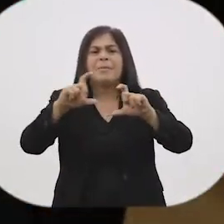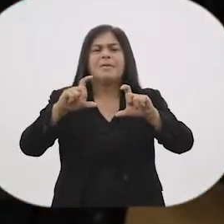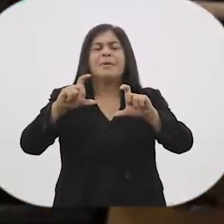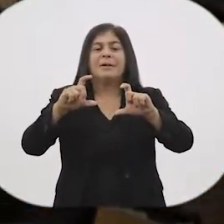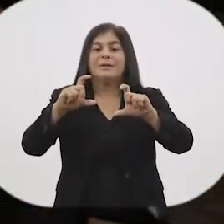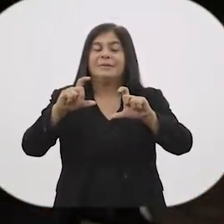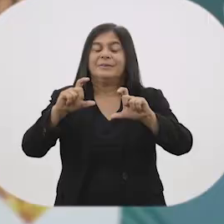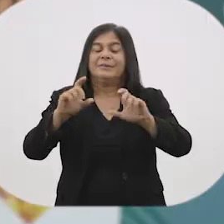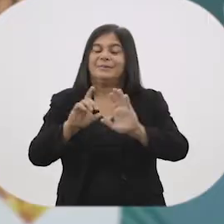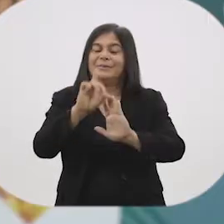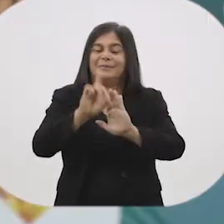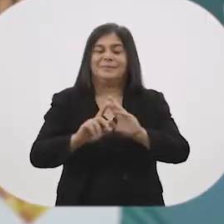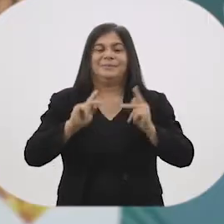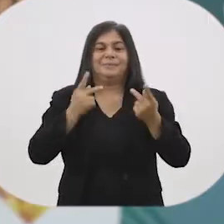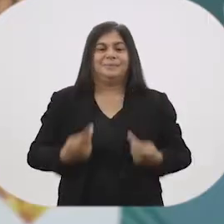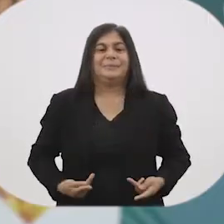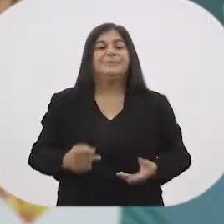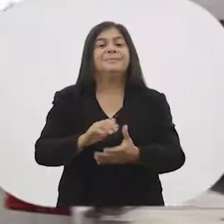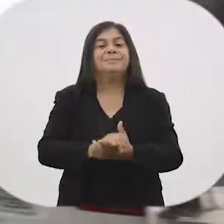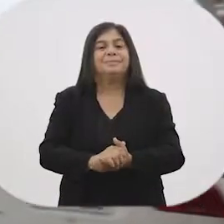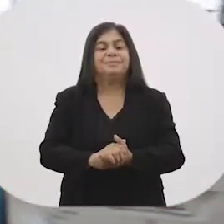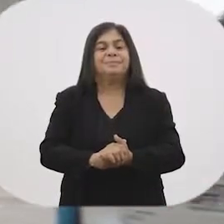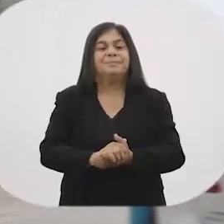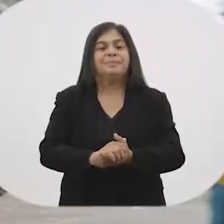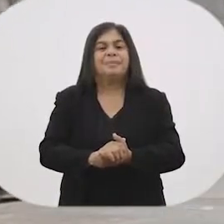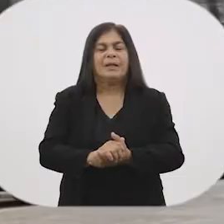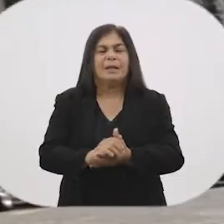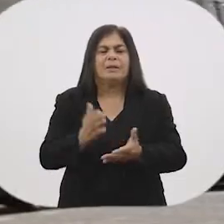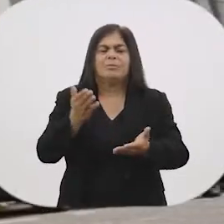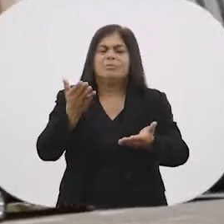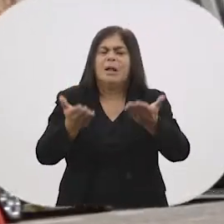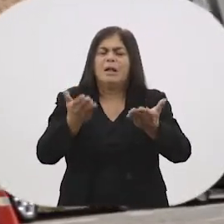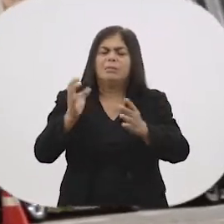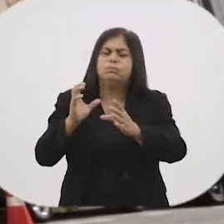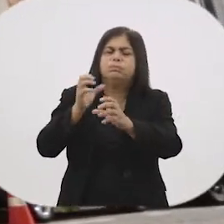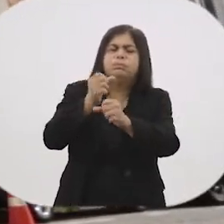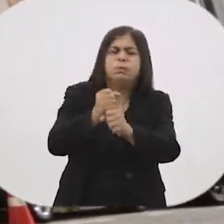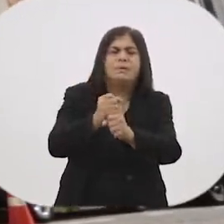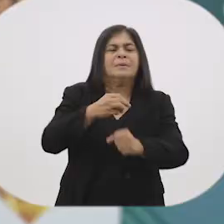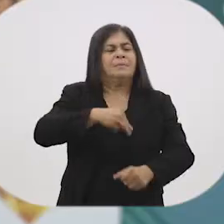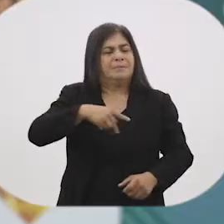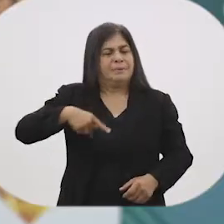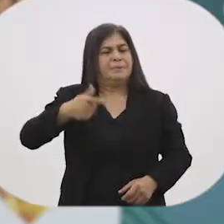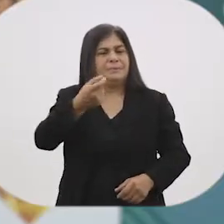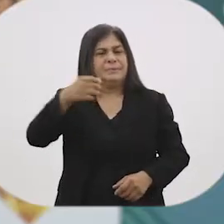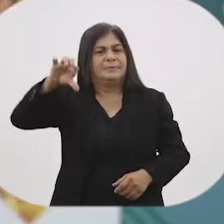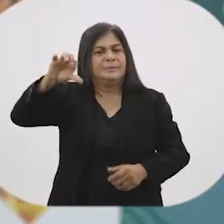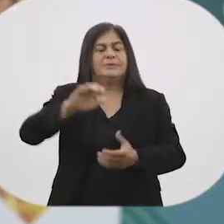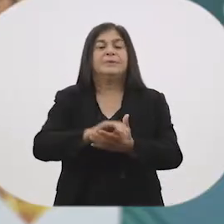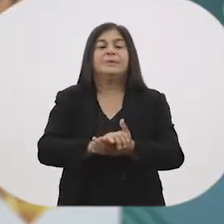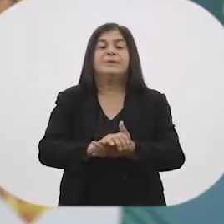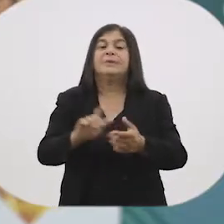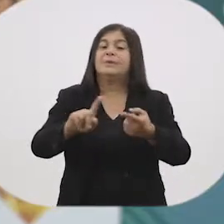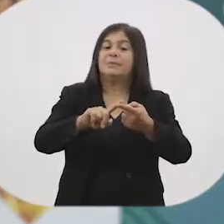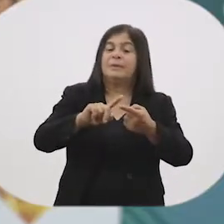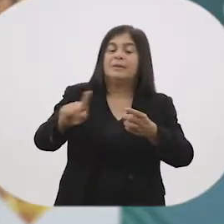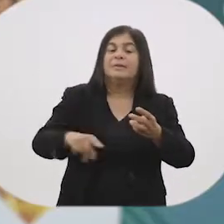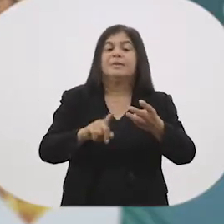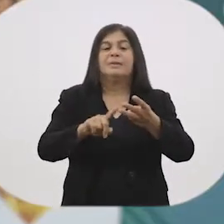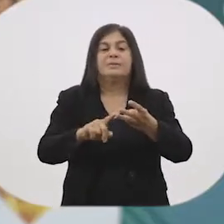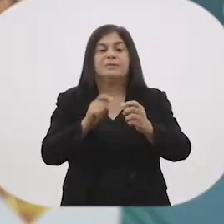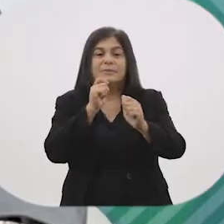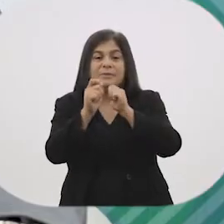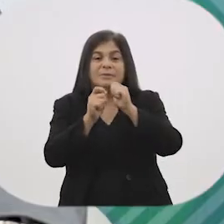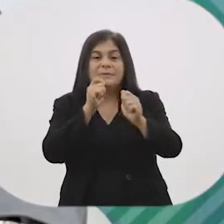direitos humanos e um balanço da atuação do ministério público em 2019 você verá ainda uma entrevista com o procurador